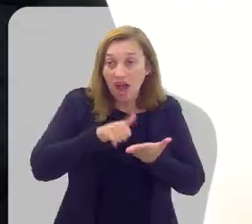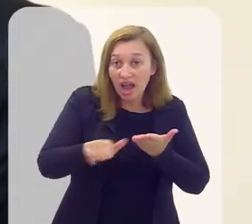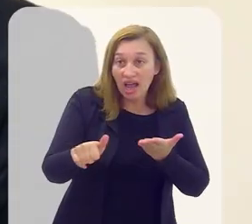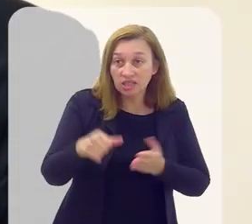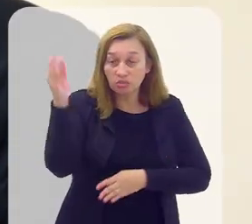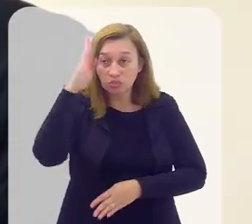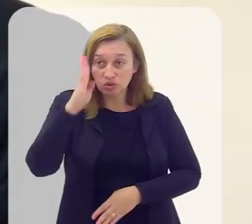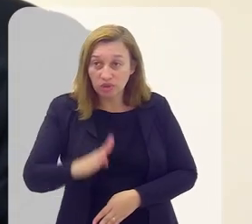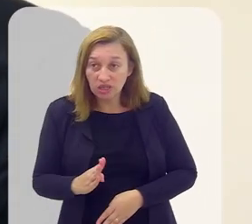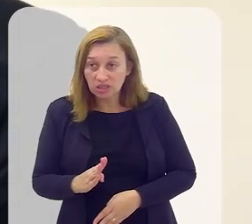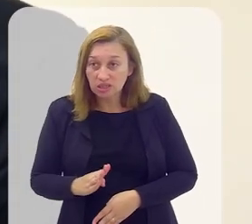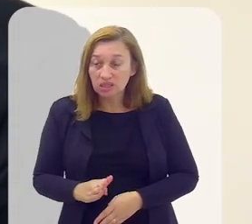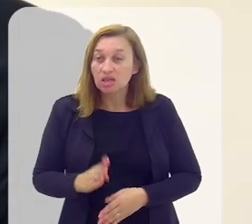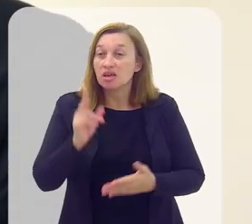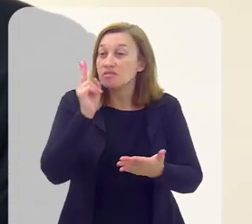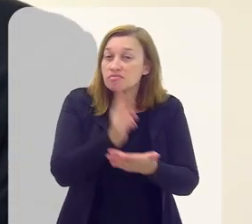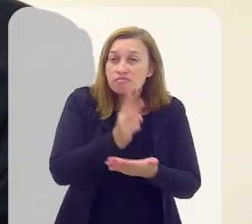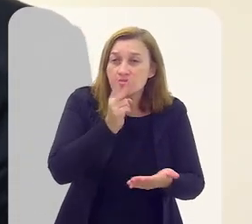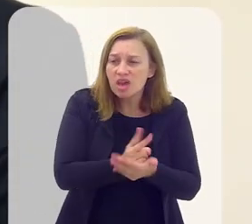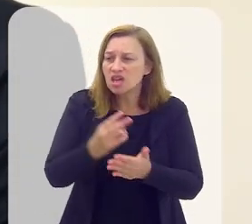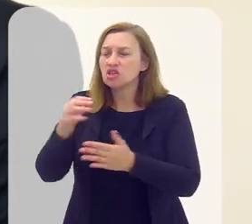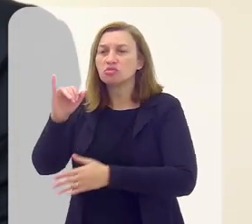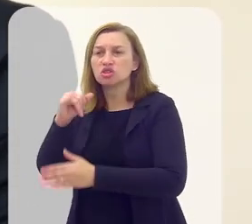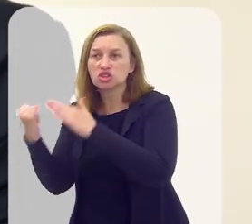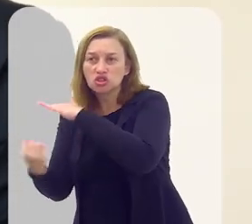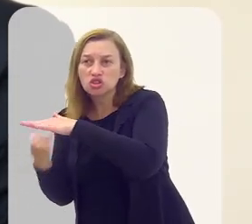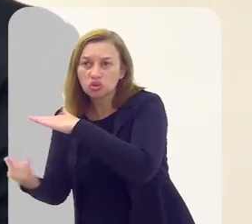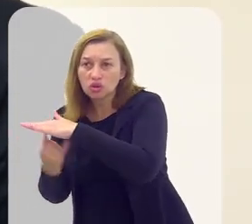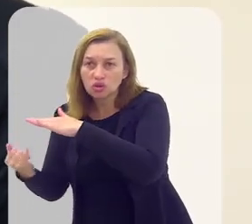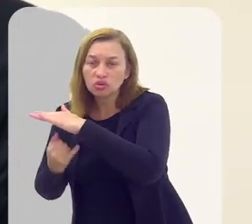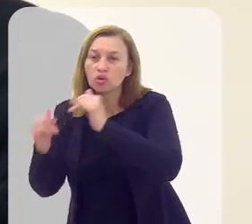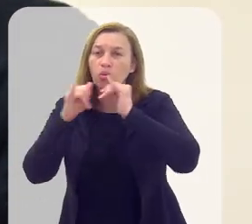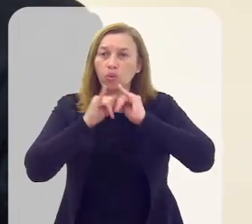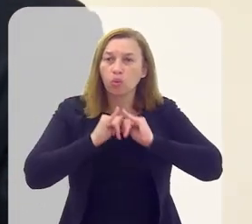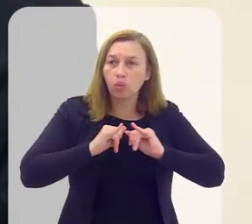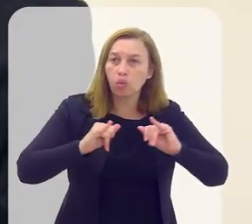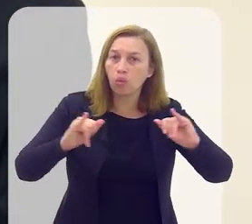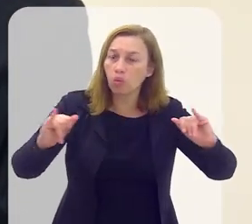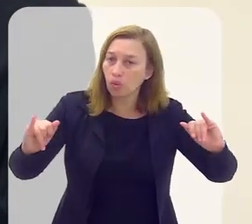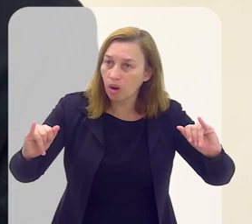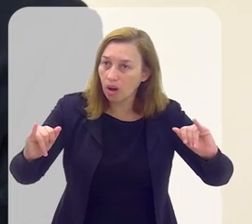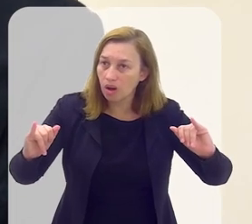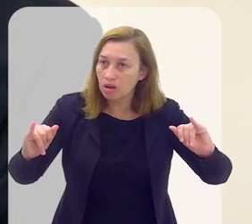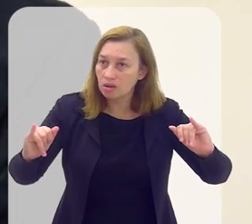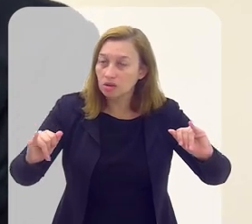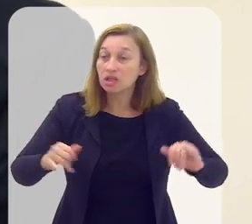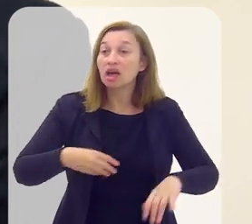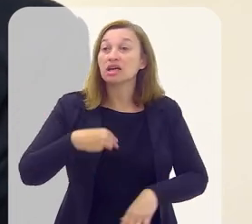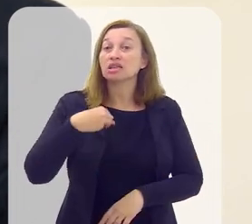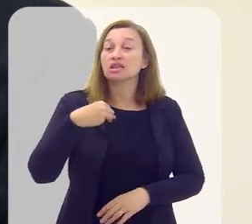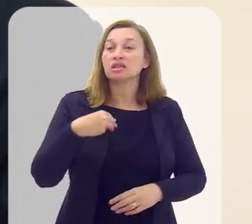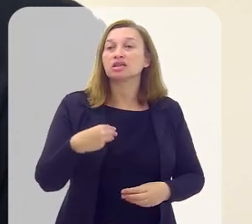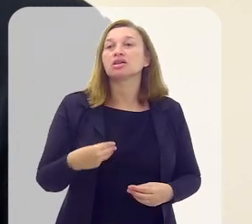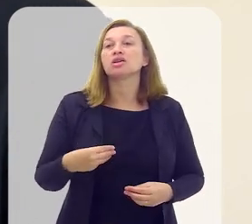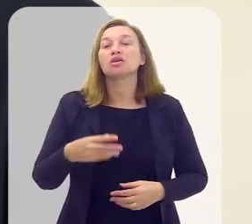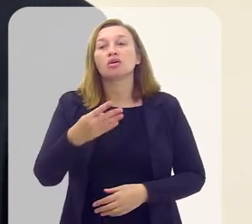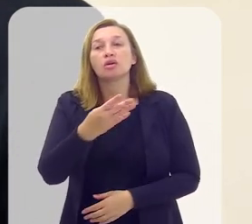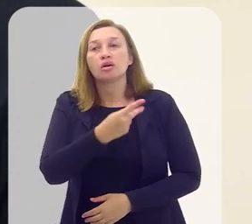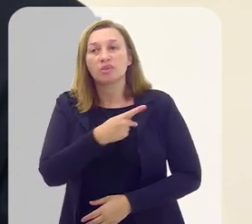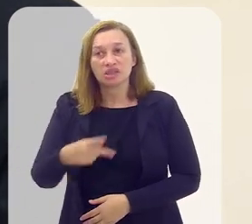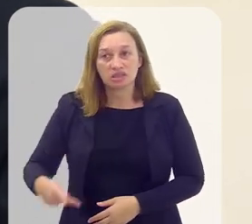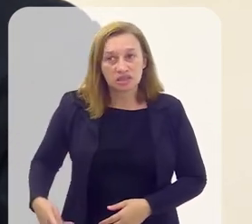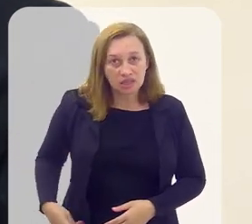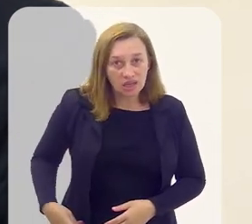Brasileiros. Carta em que essas mesmas entidades comunicaram expressamente ao